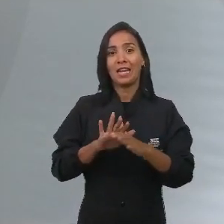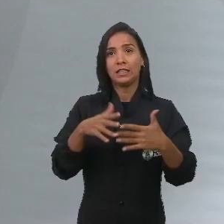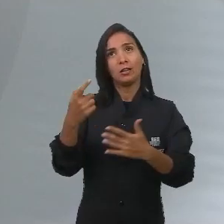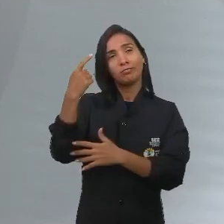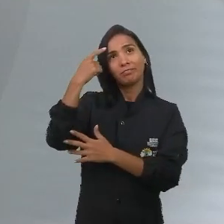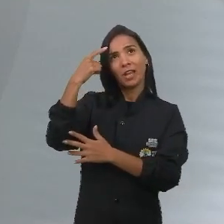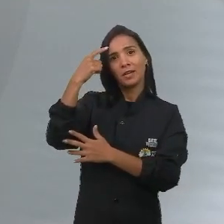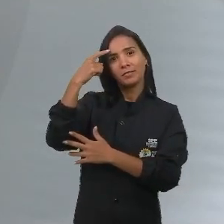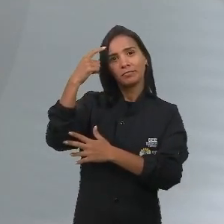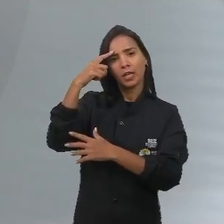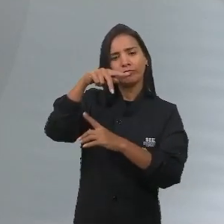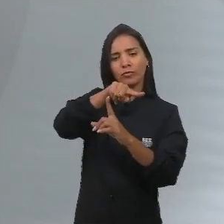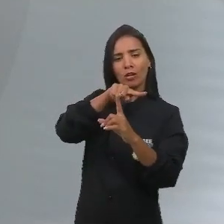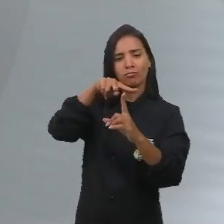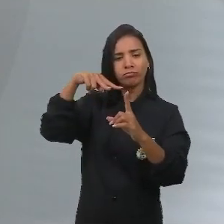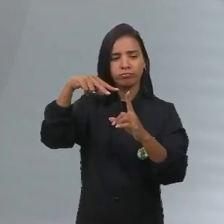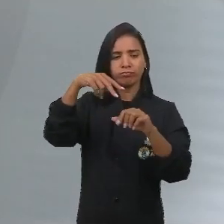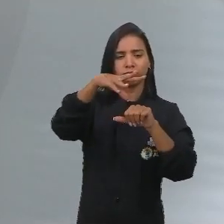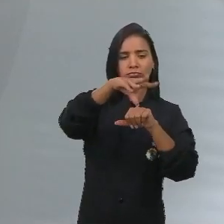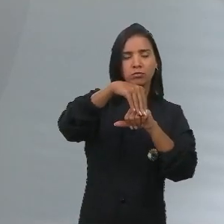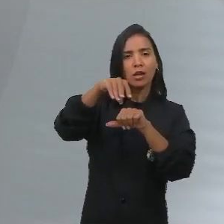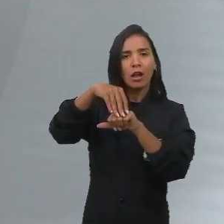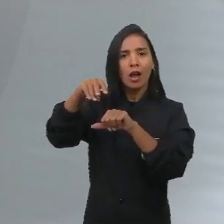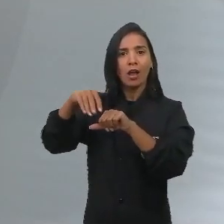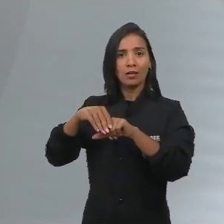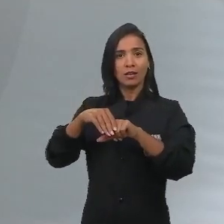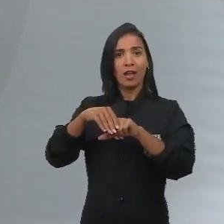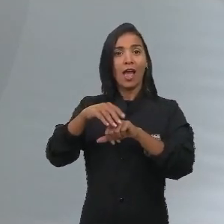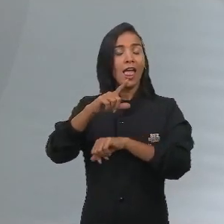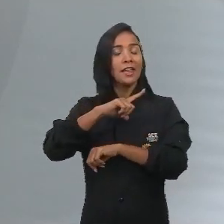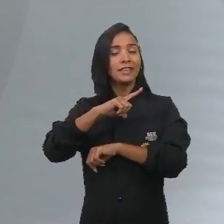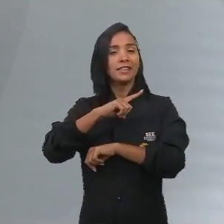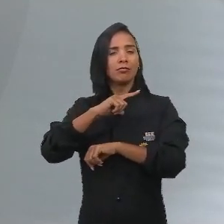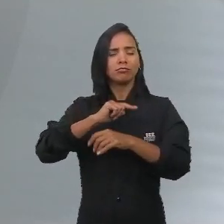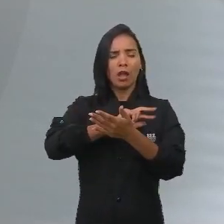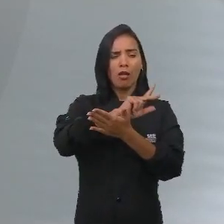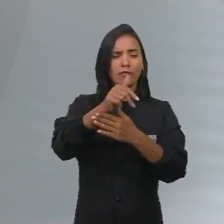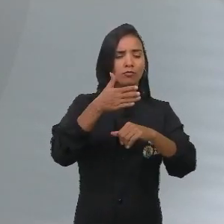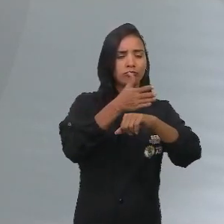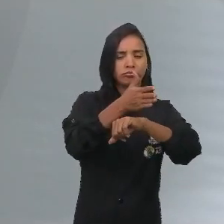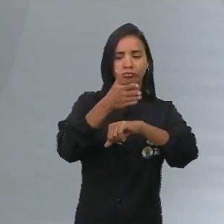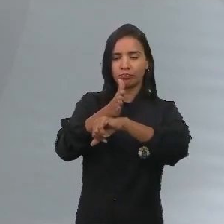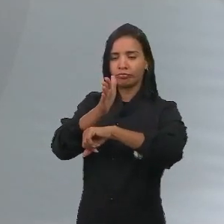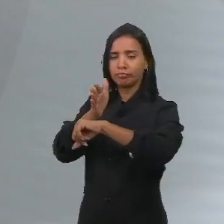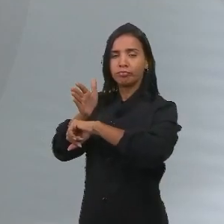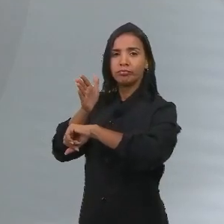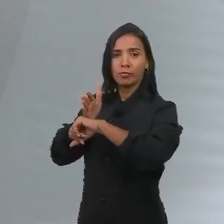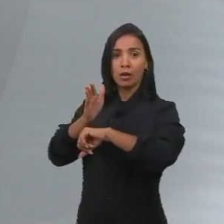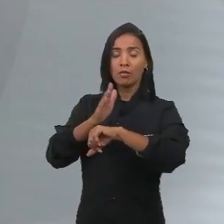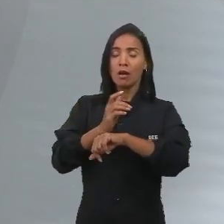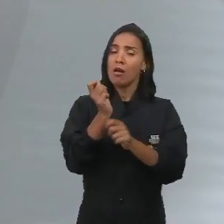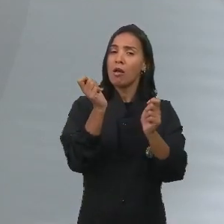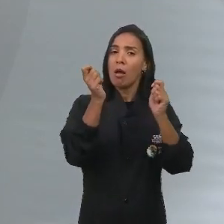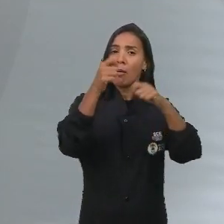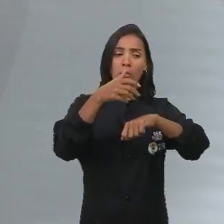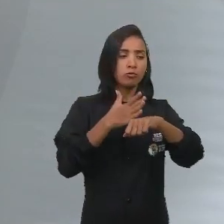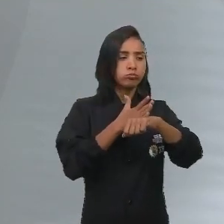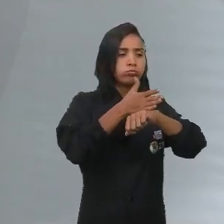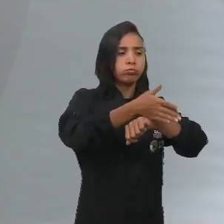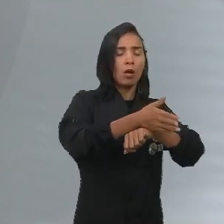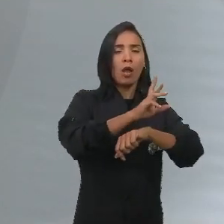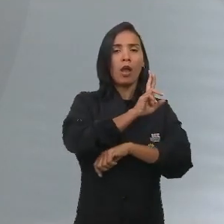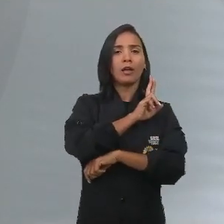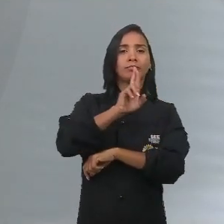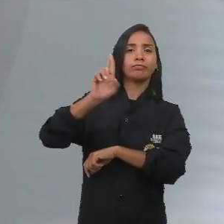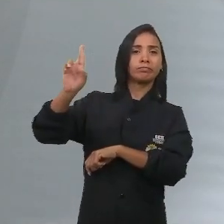cultural nesse aspecto de conhecimentos vai haver diversos direcionamentos pode ser um direcionamento religioso